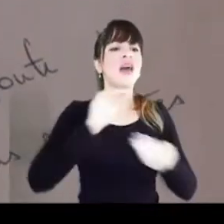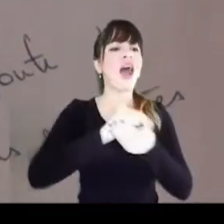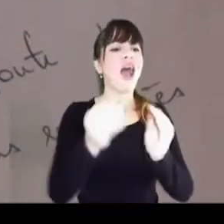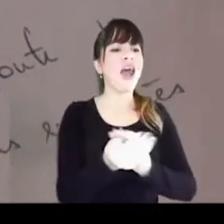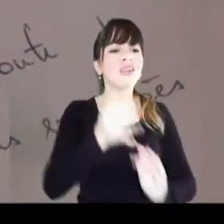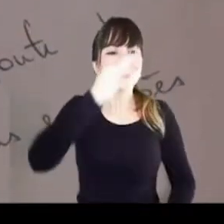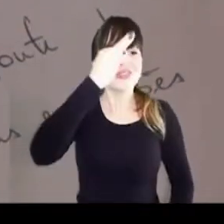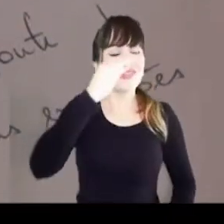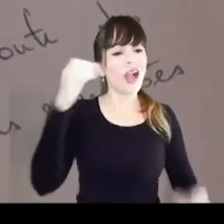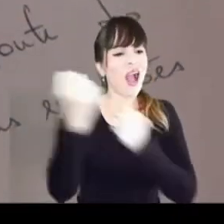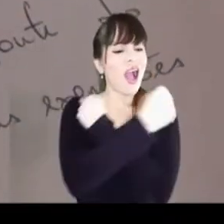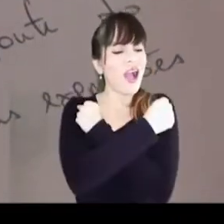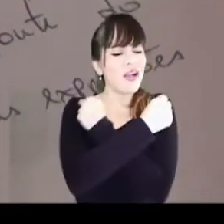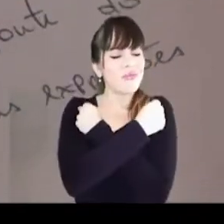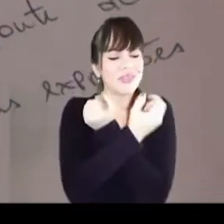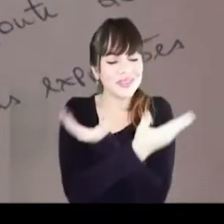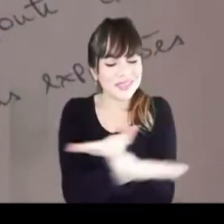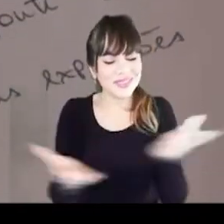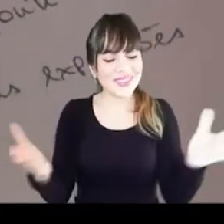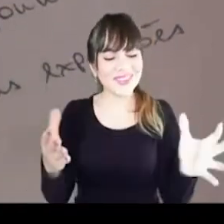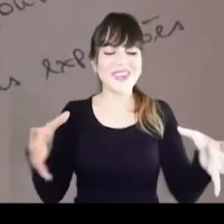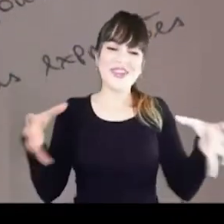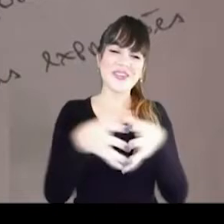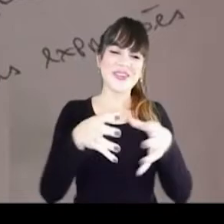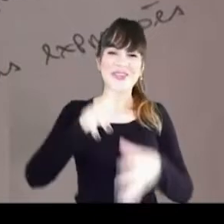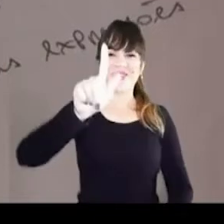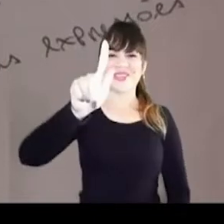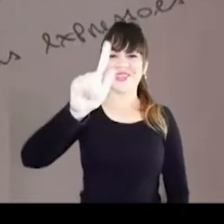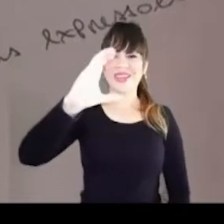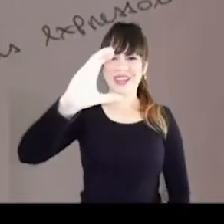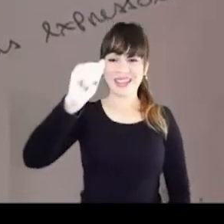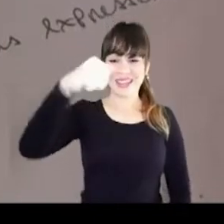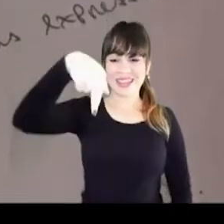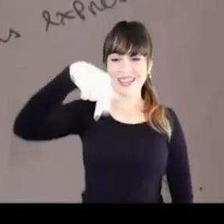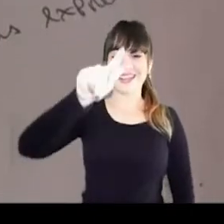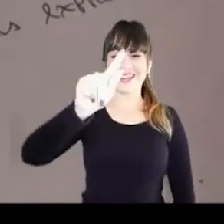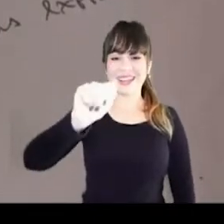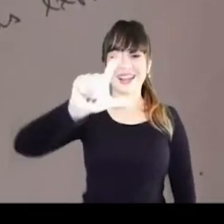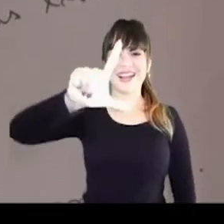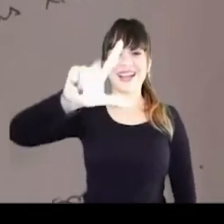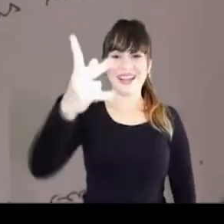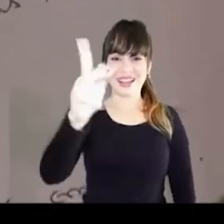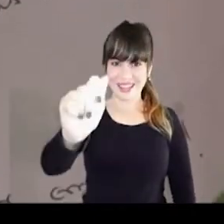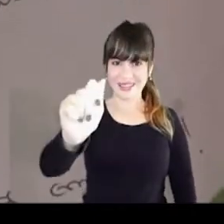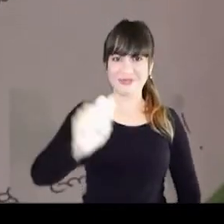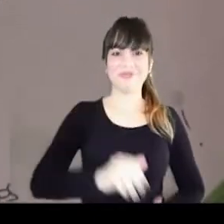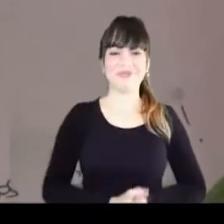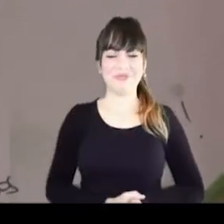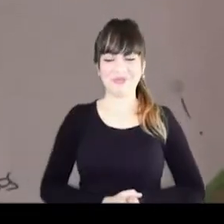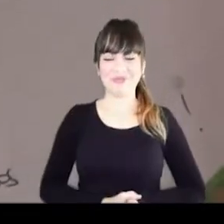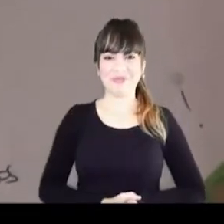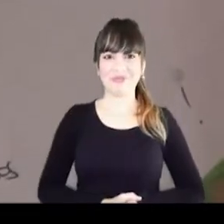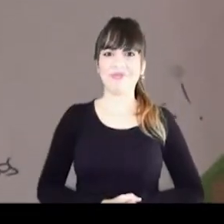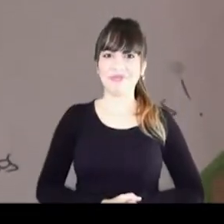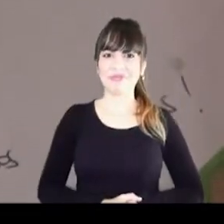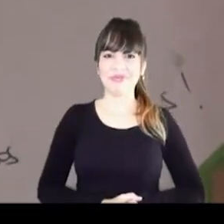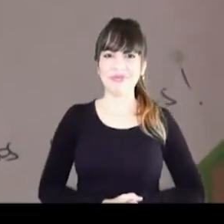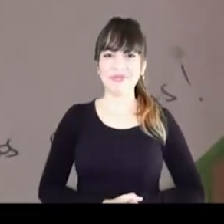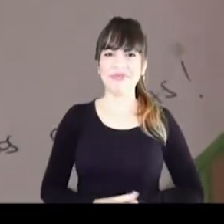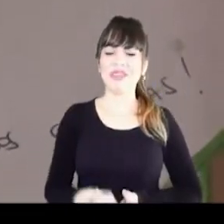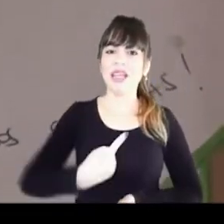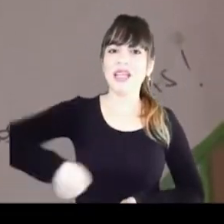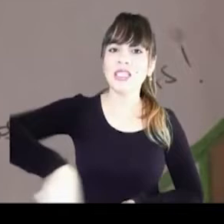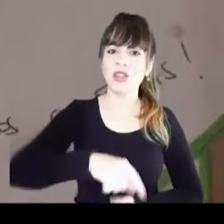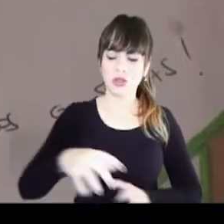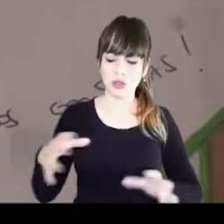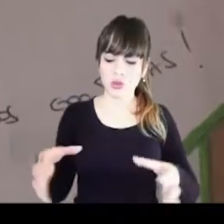expressões do Acha em Flor. Muitos abraços em todo, nós do Cangalha. Close na carta escrita em papel branco com letras pretas. A